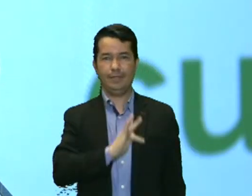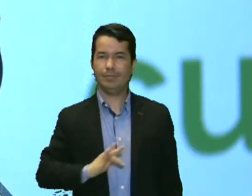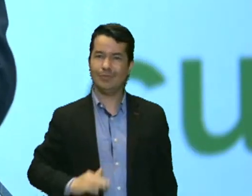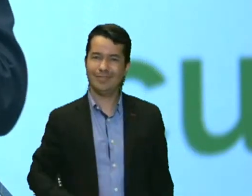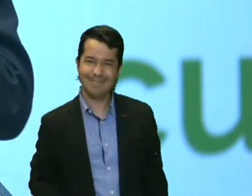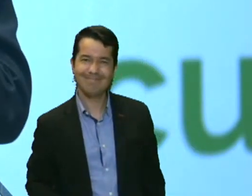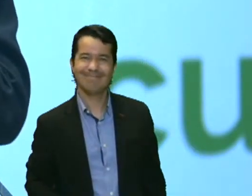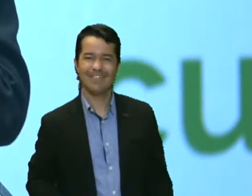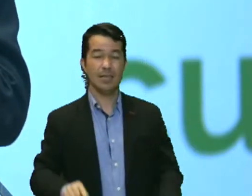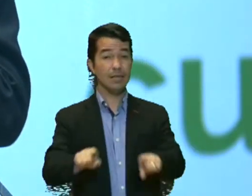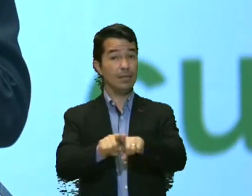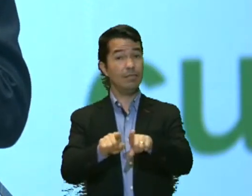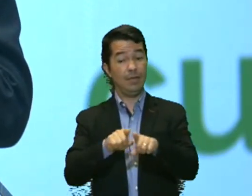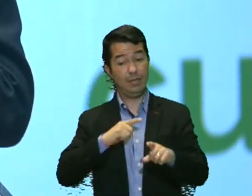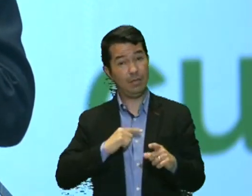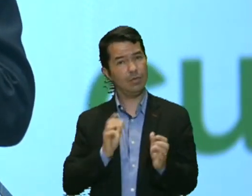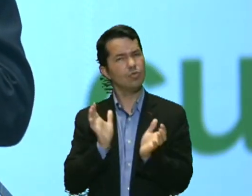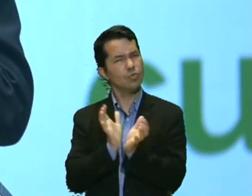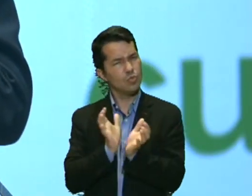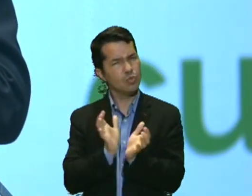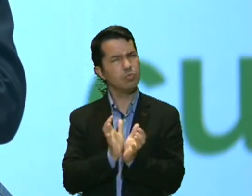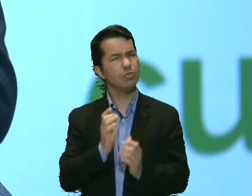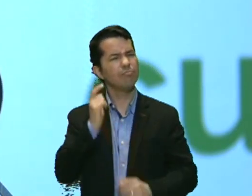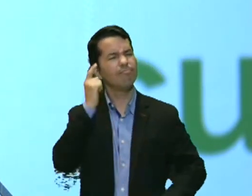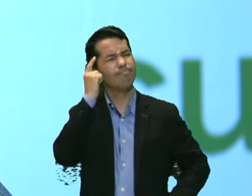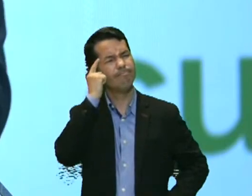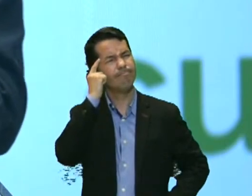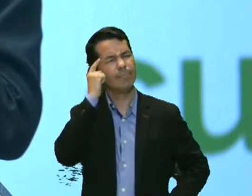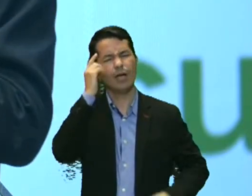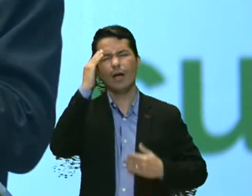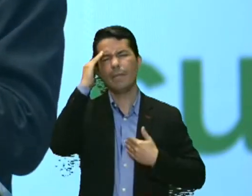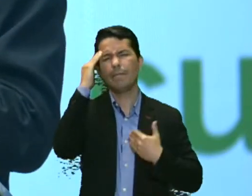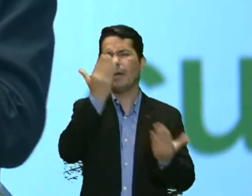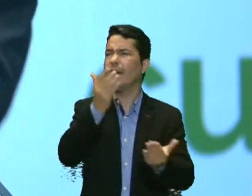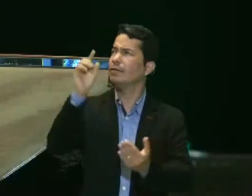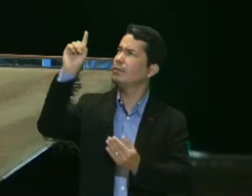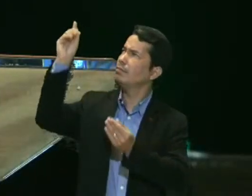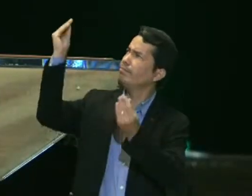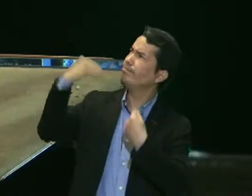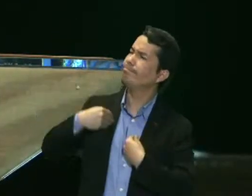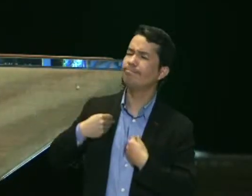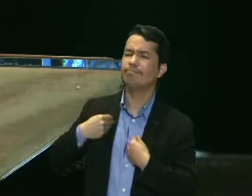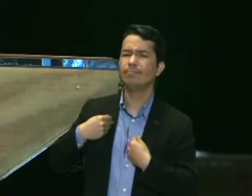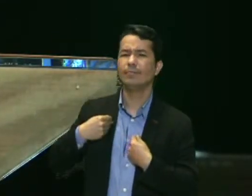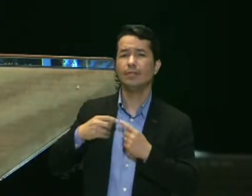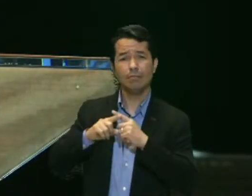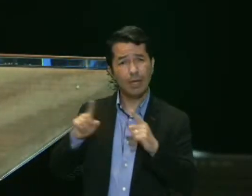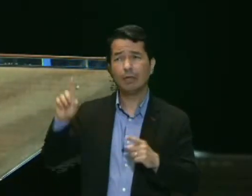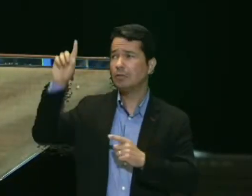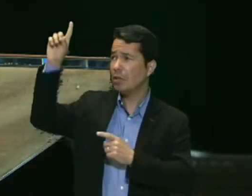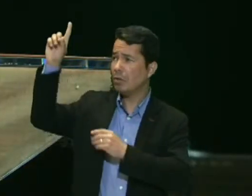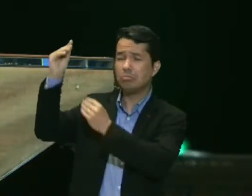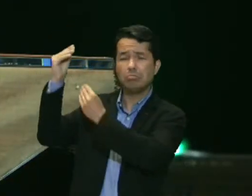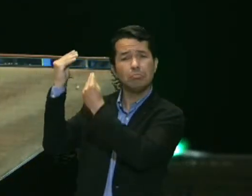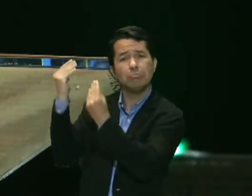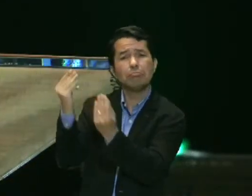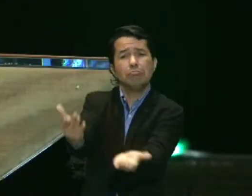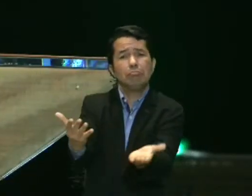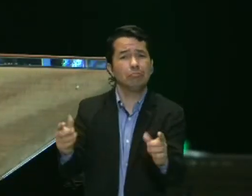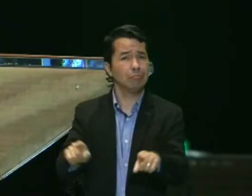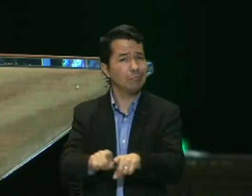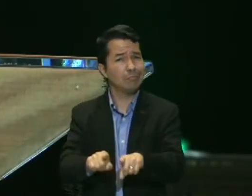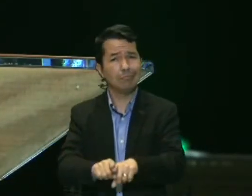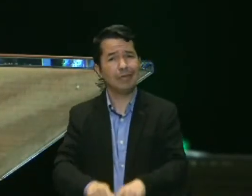de Deus na sua vida. Eles experimentariam da dádiva de Deus, e essa dávida que Paulo